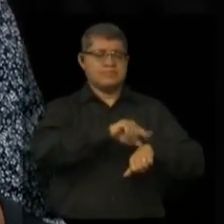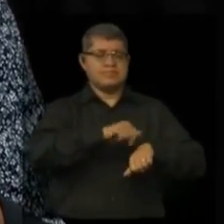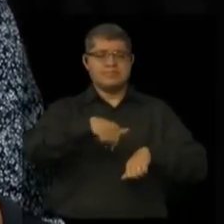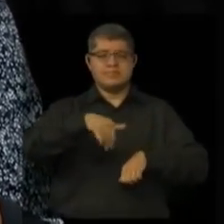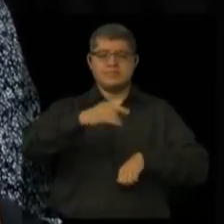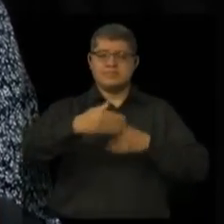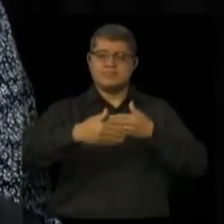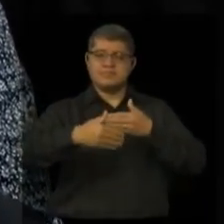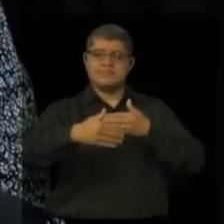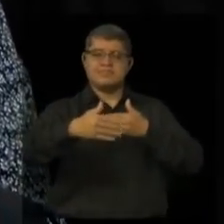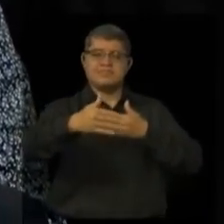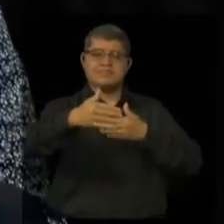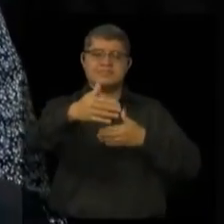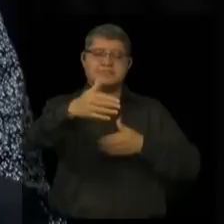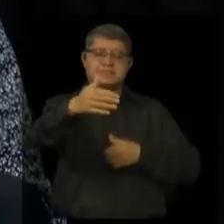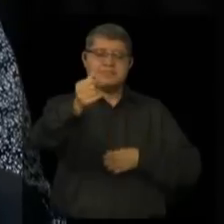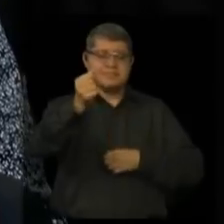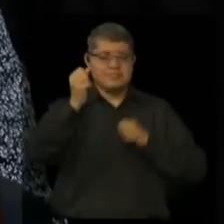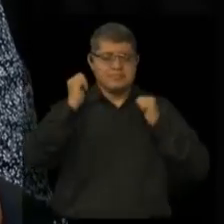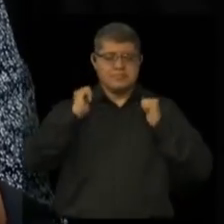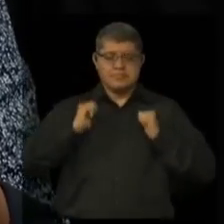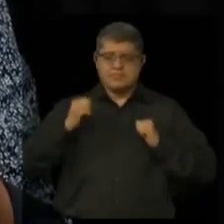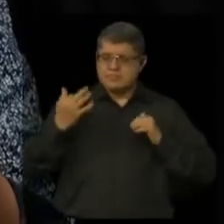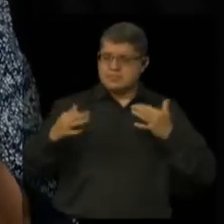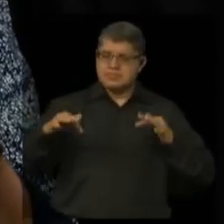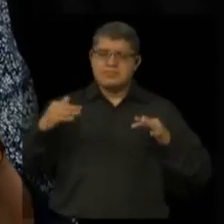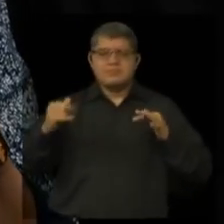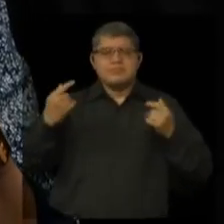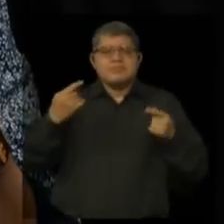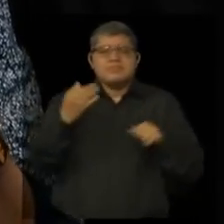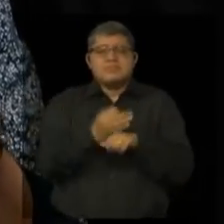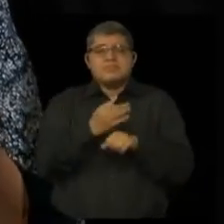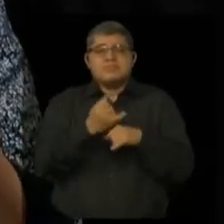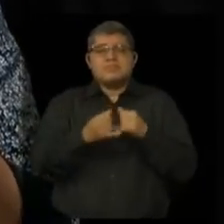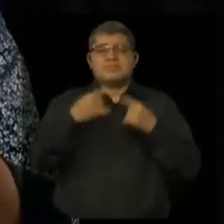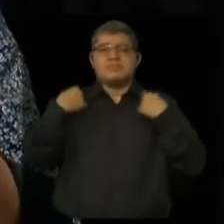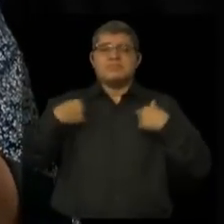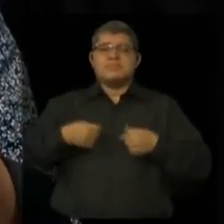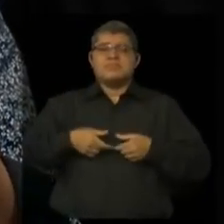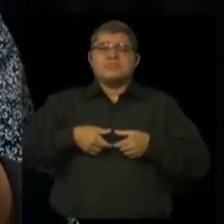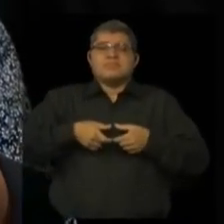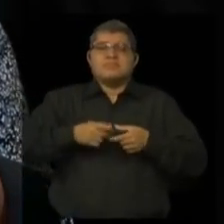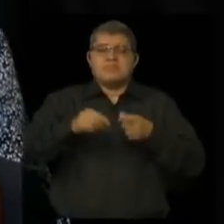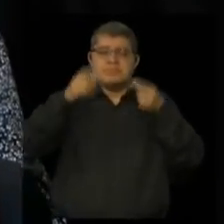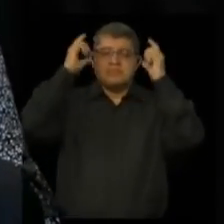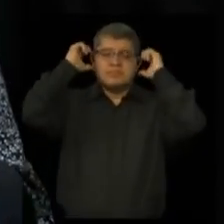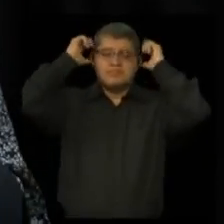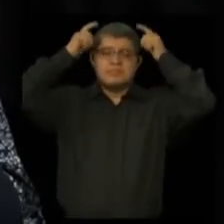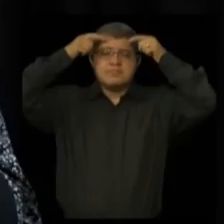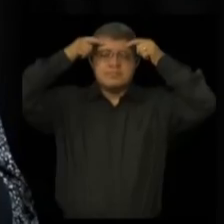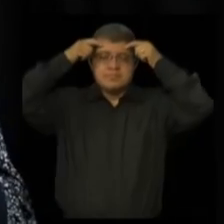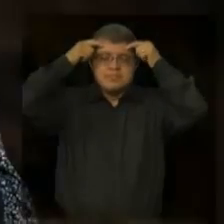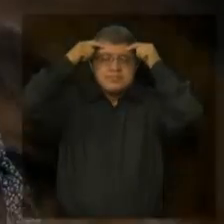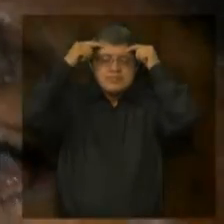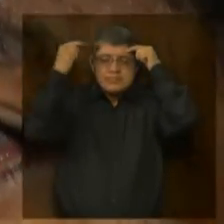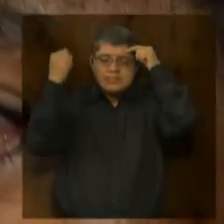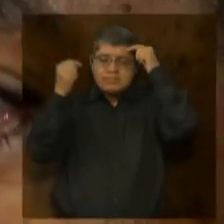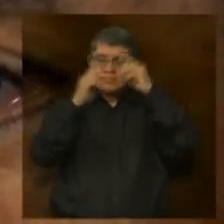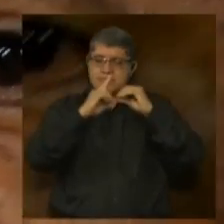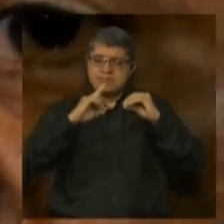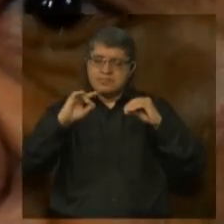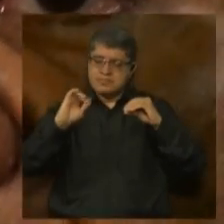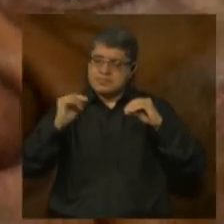mais adiante. Carrega o peso da dor como se portasse medalhas. Uma coroa, $1 milhão